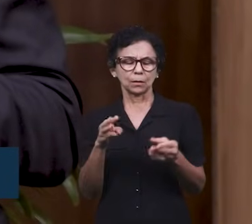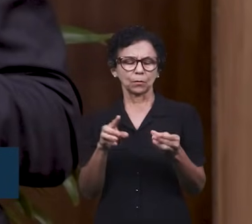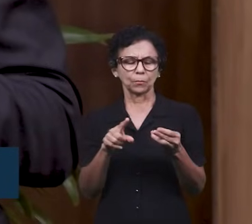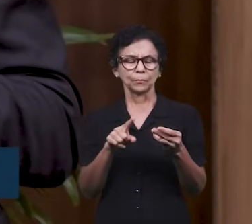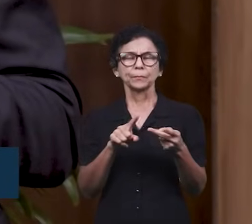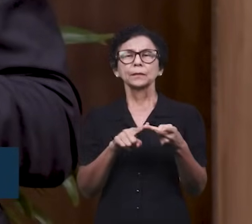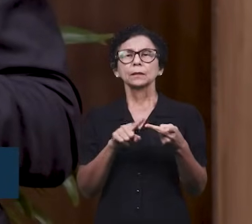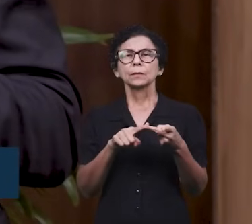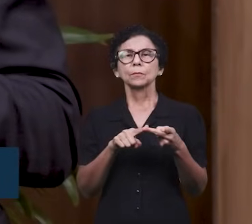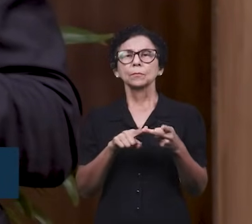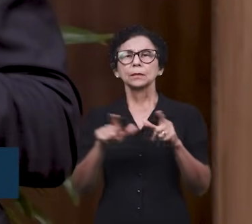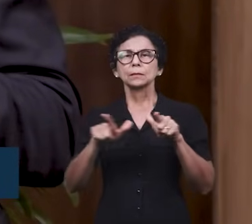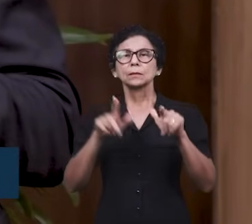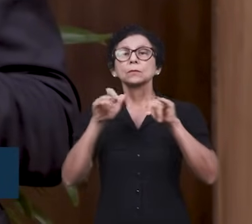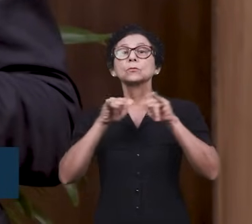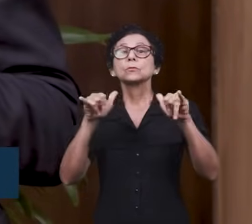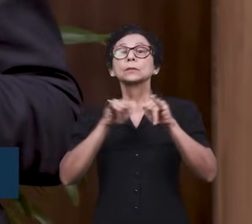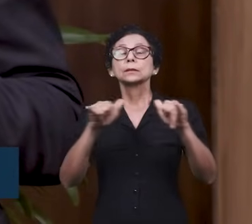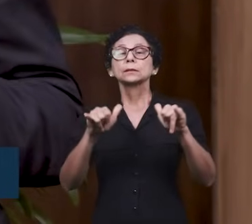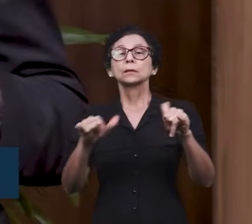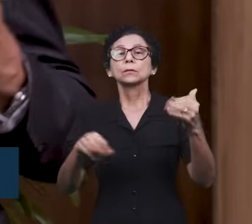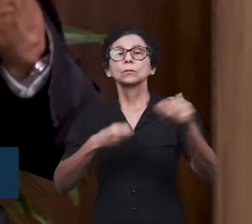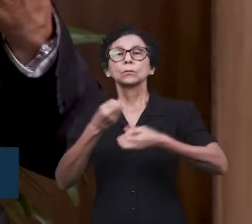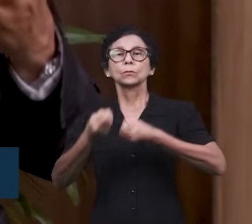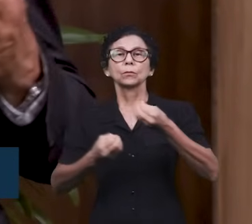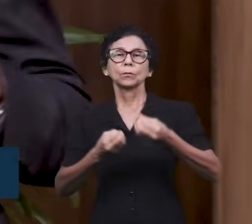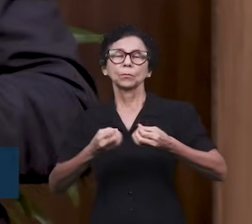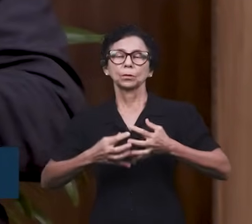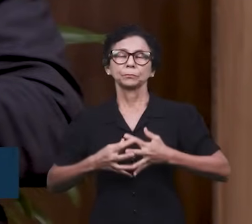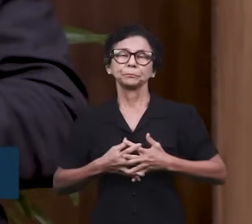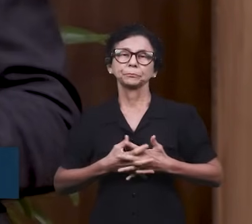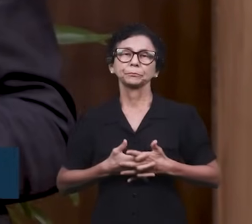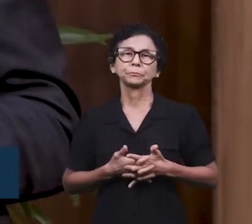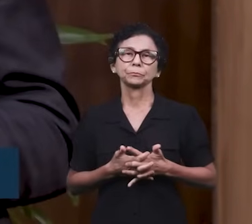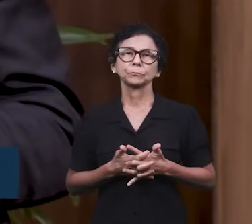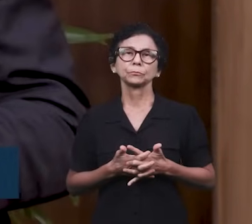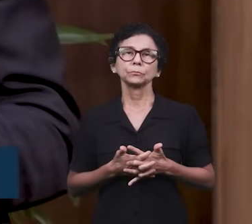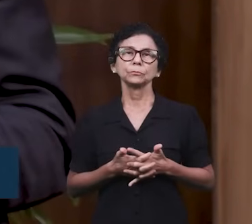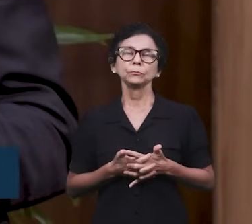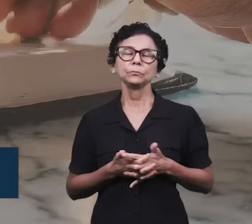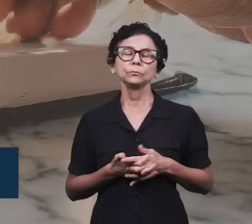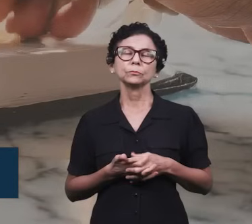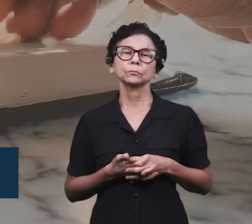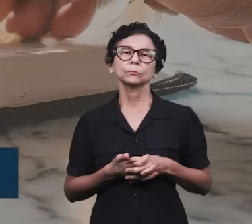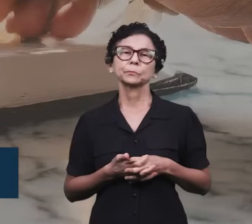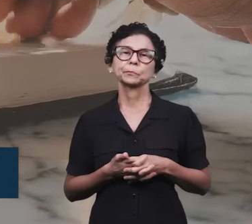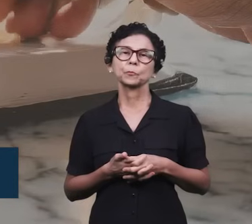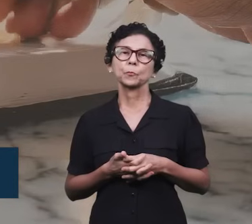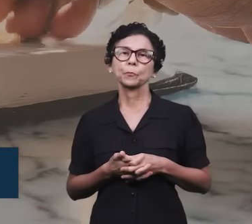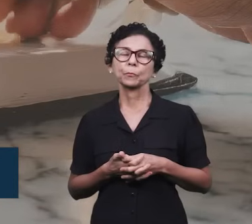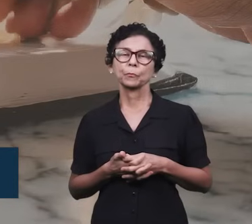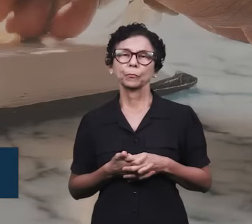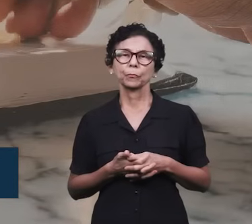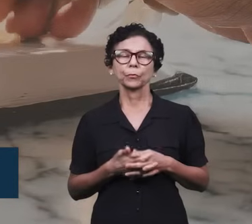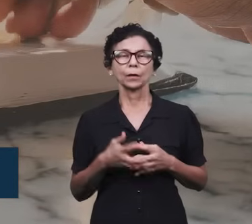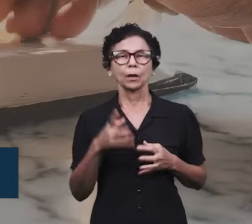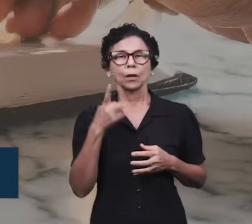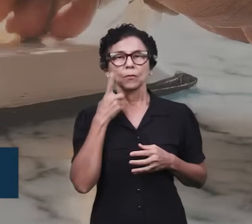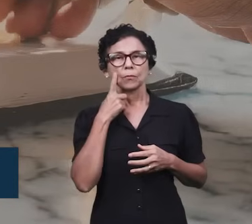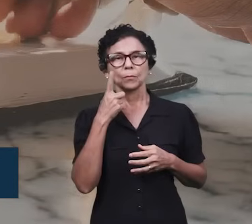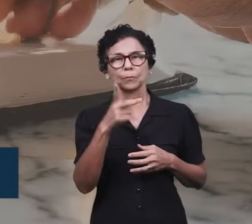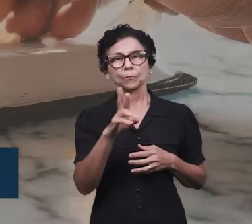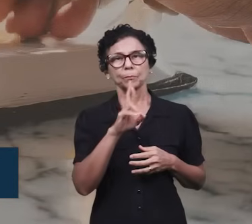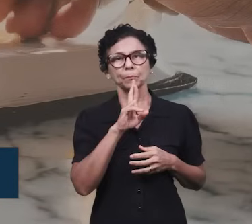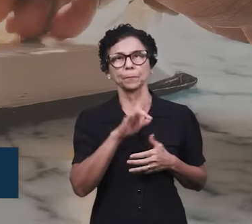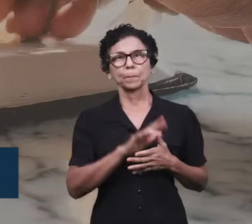é dirigida ao pastor João Cidade e ele vai estar nos respondendo. A paz do Senhor, pastor Adaíso,